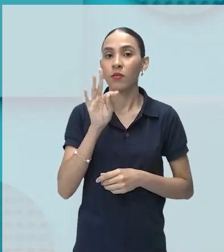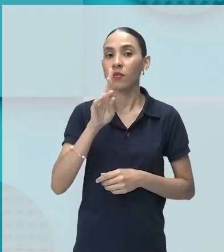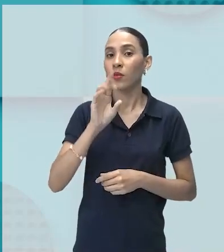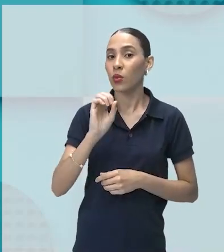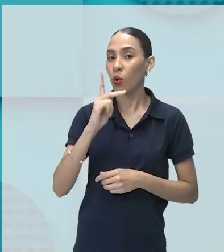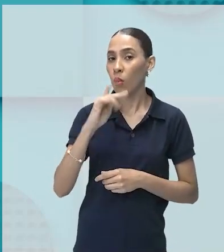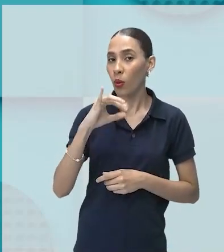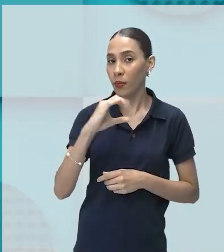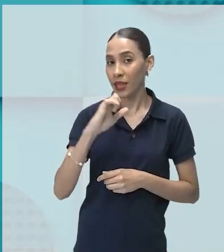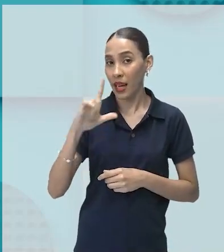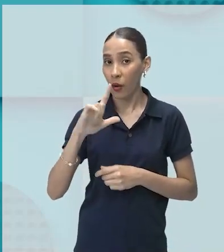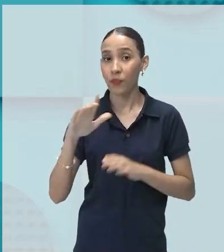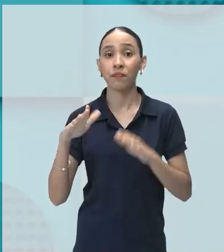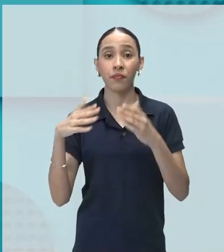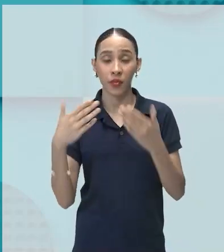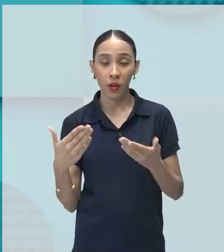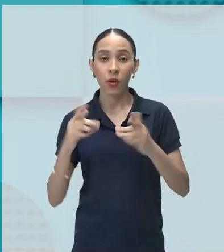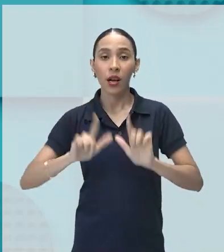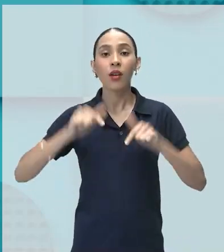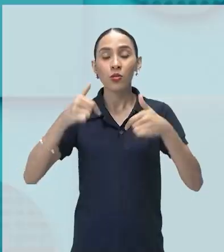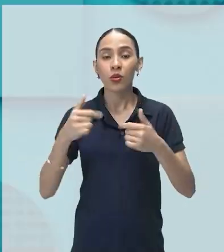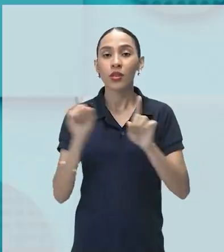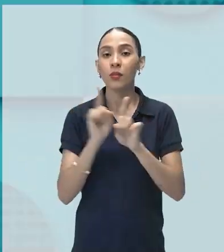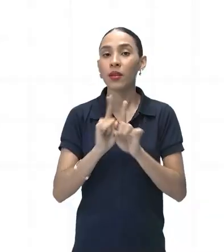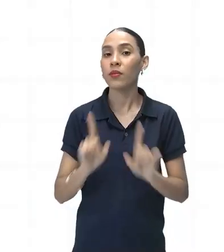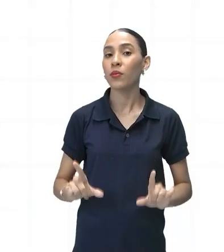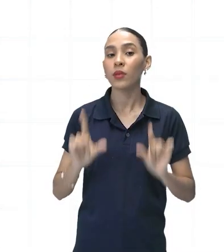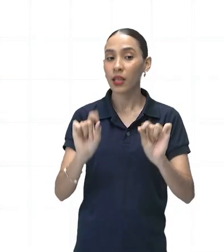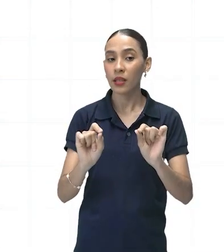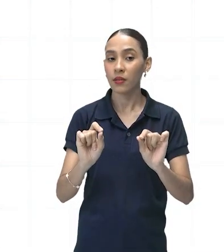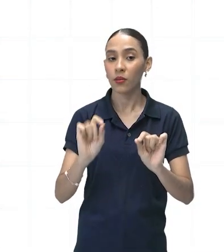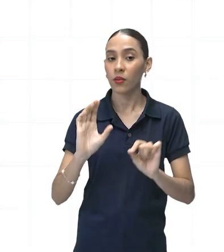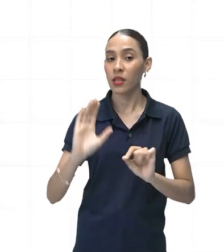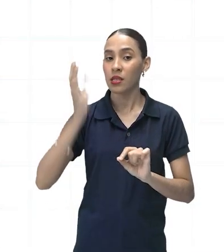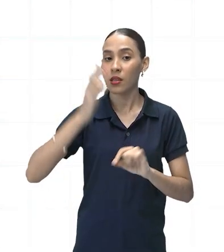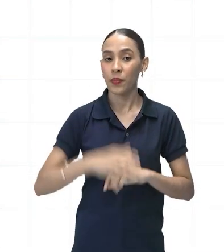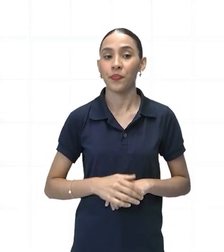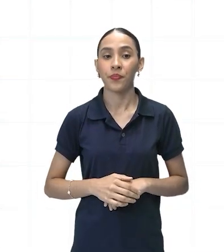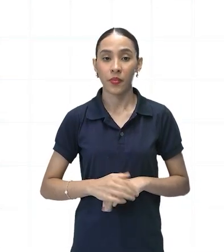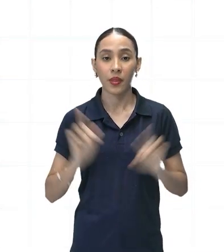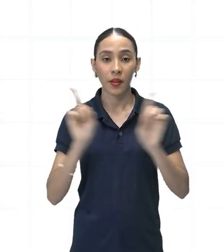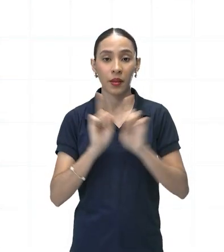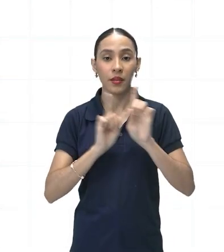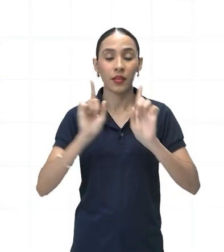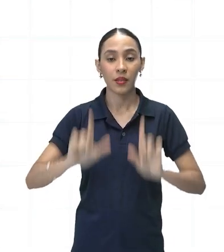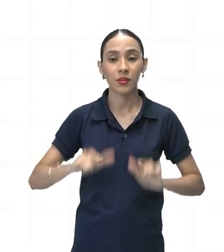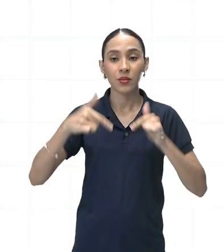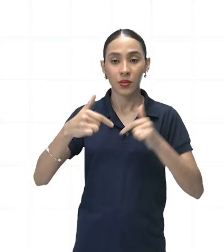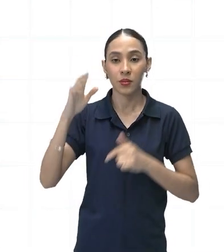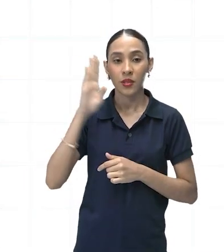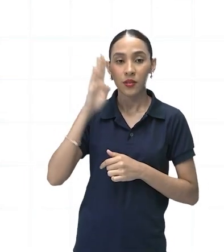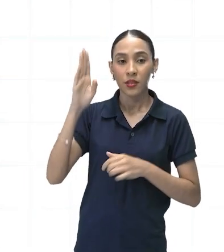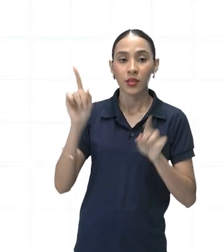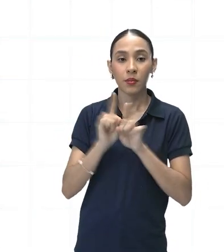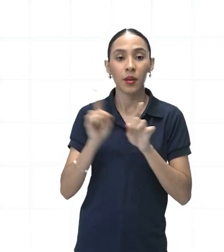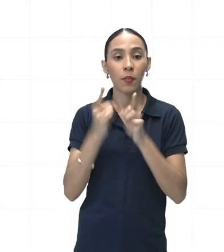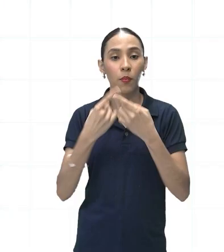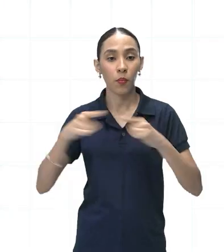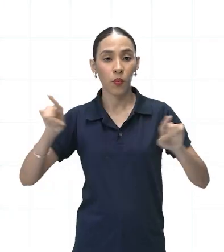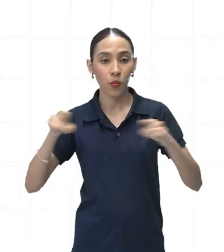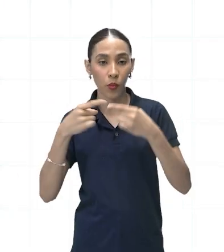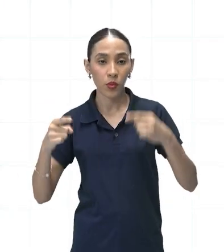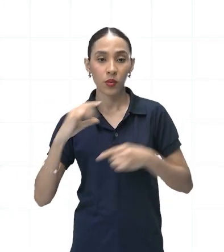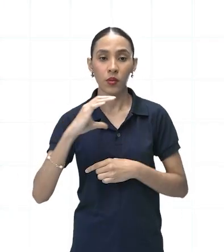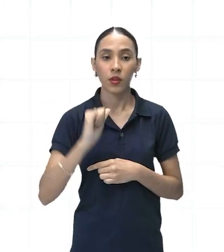tropical, Então, e esse movimento fez o quê? Vamos lá? O movimento foi impulsionado principalmente pelos